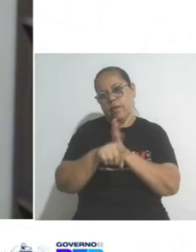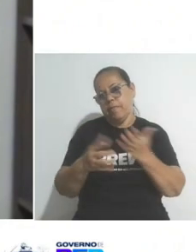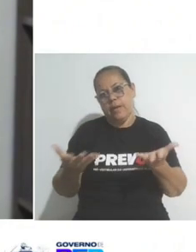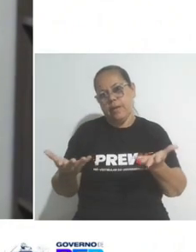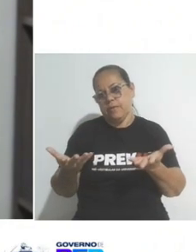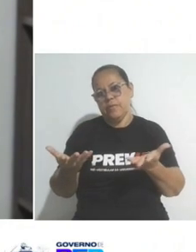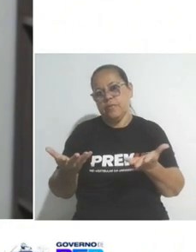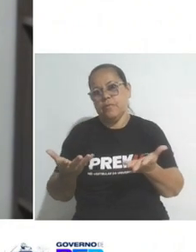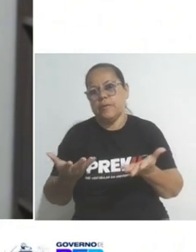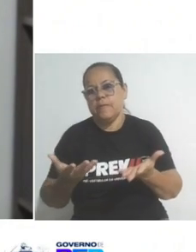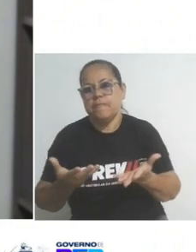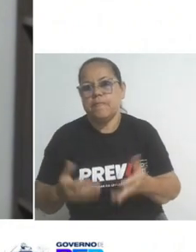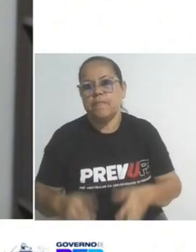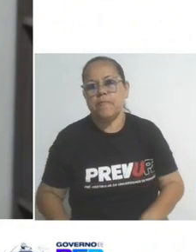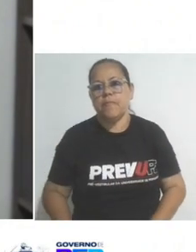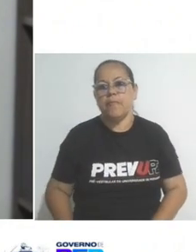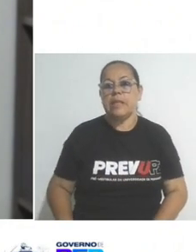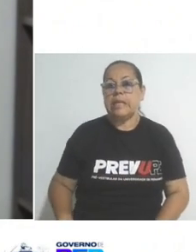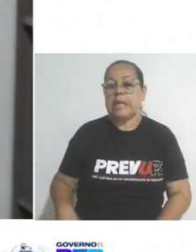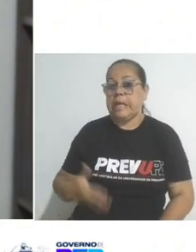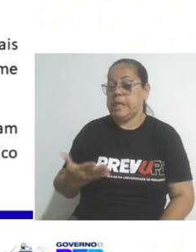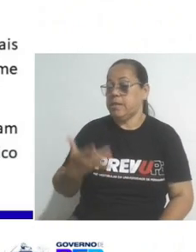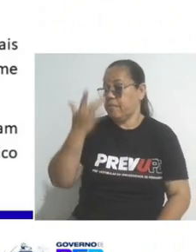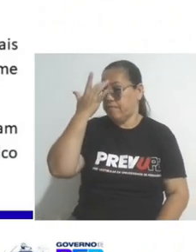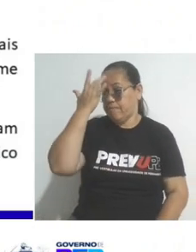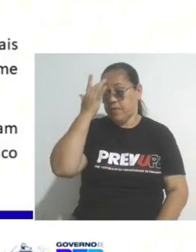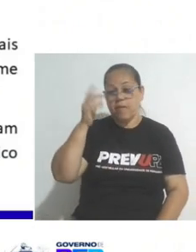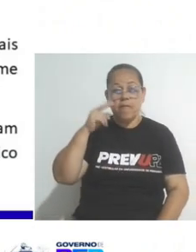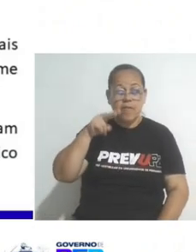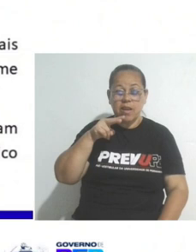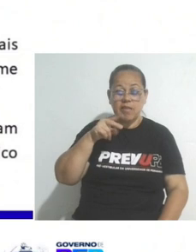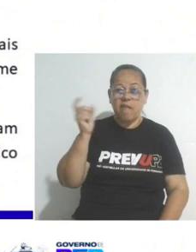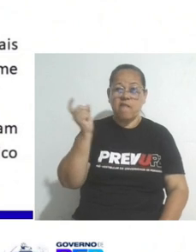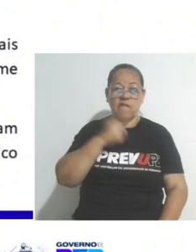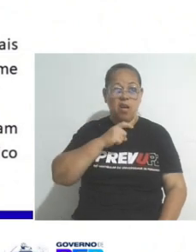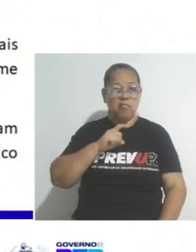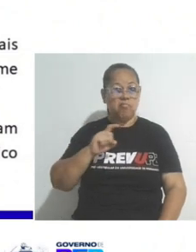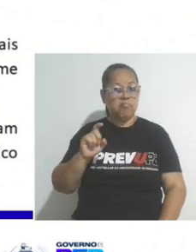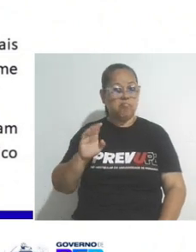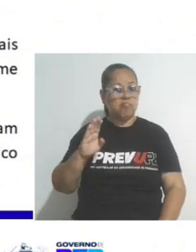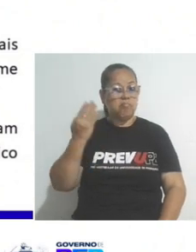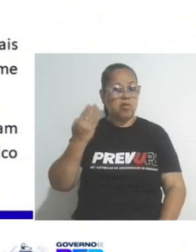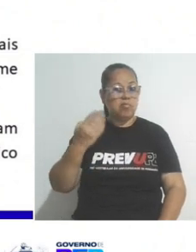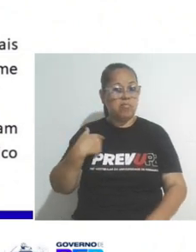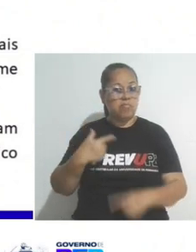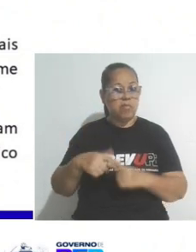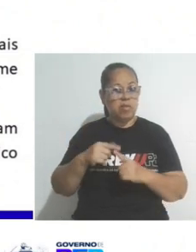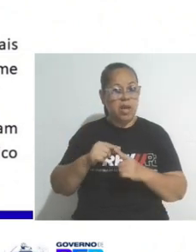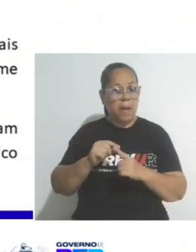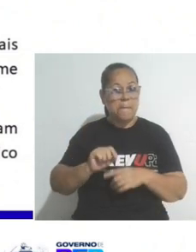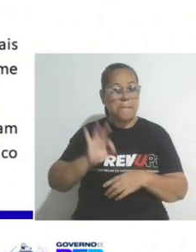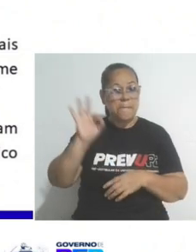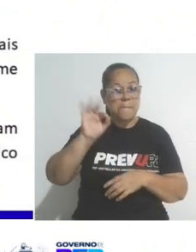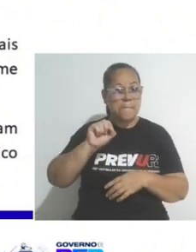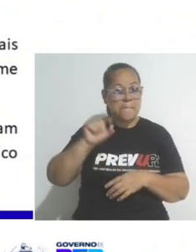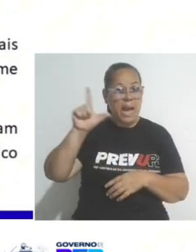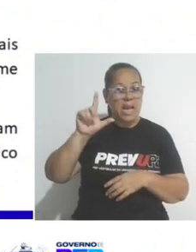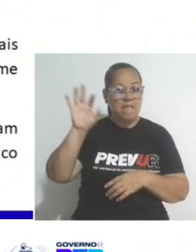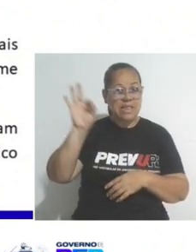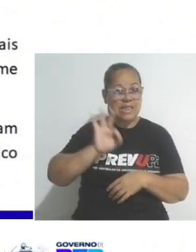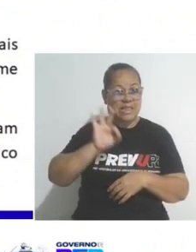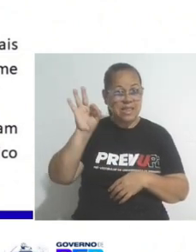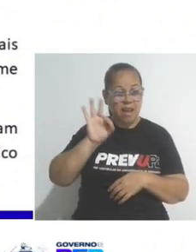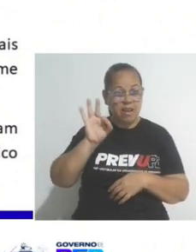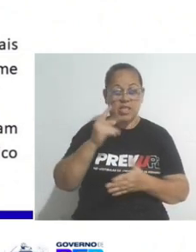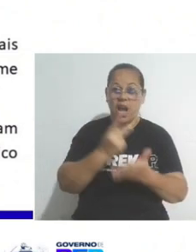específico esse item em específico então esse item é falso porque não a maior taxa de queda ela se dá